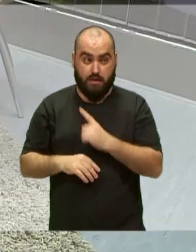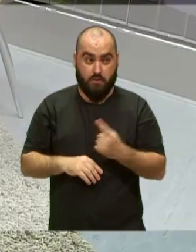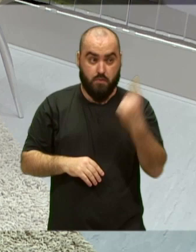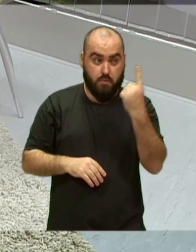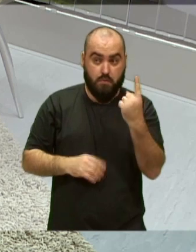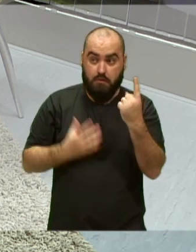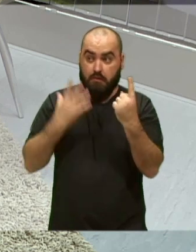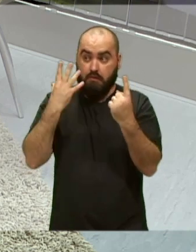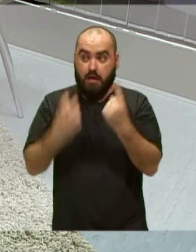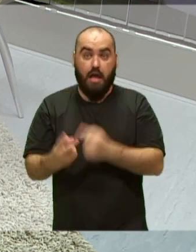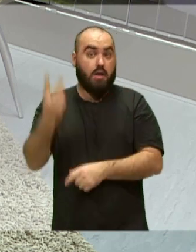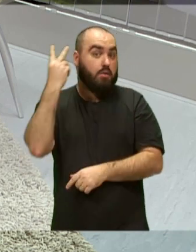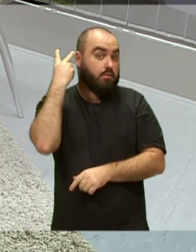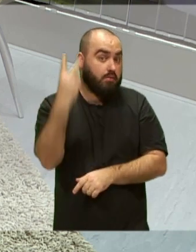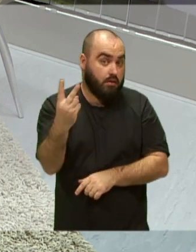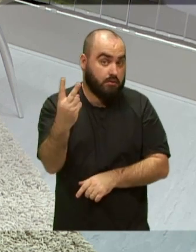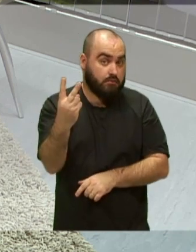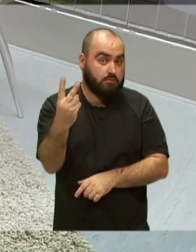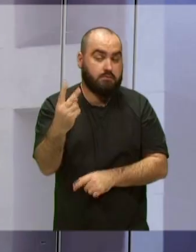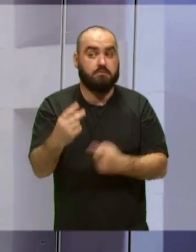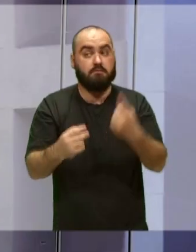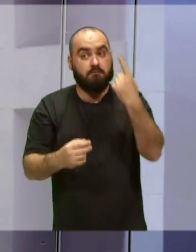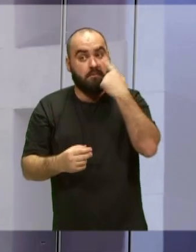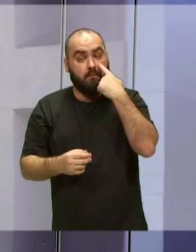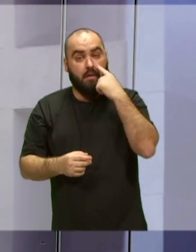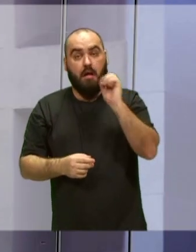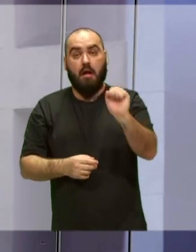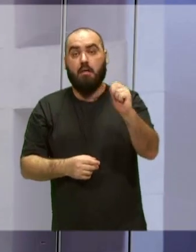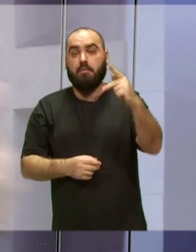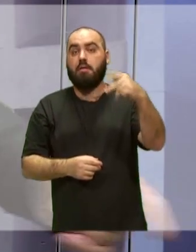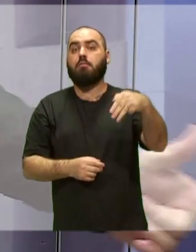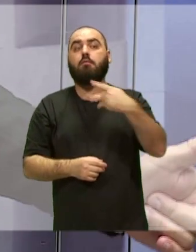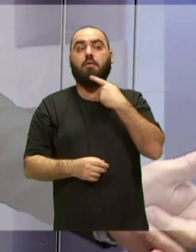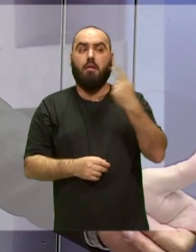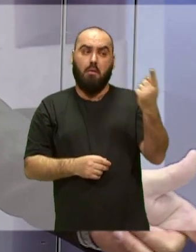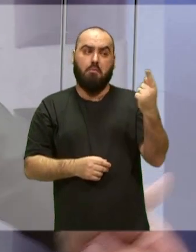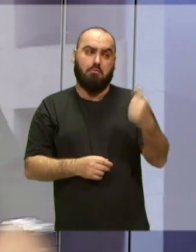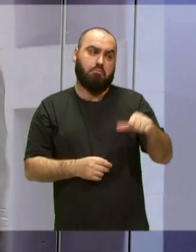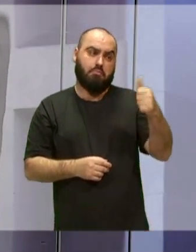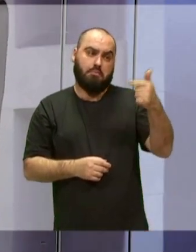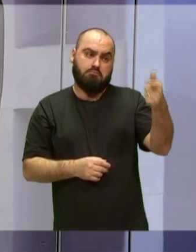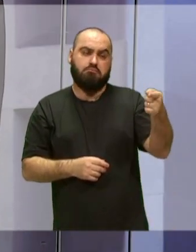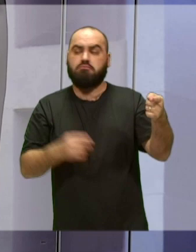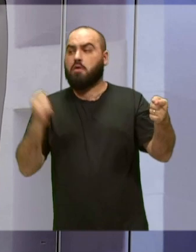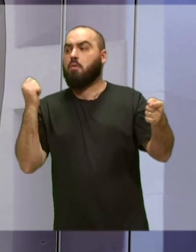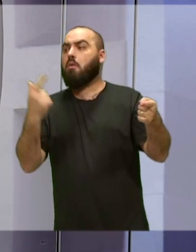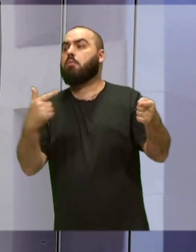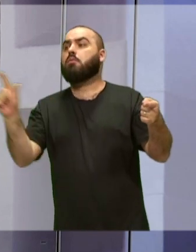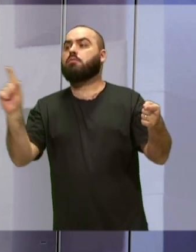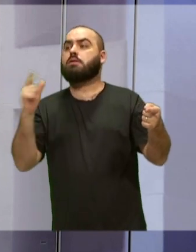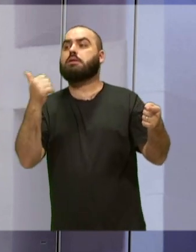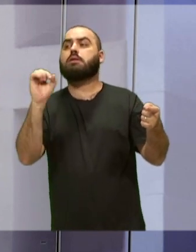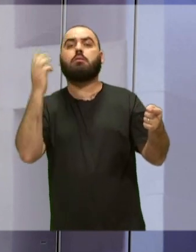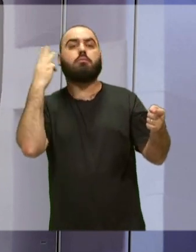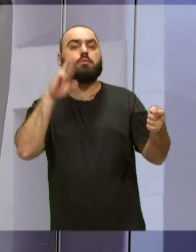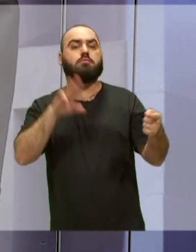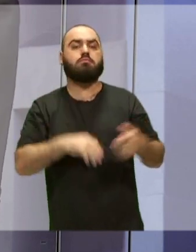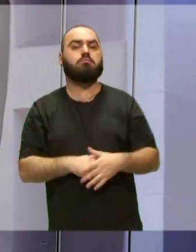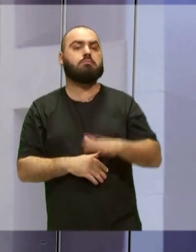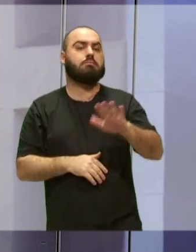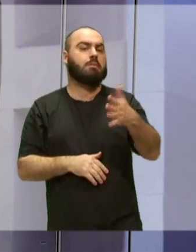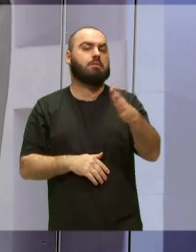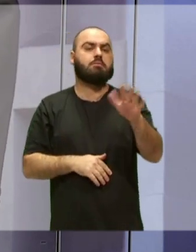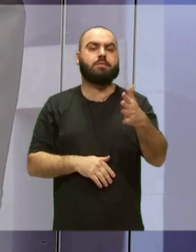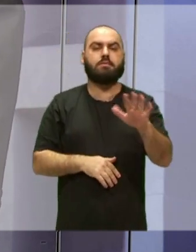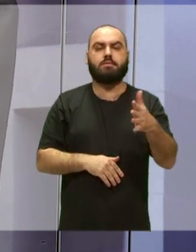vamos vamos supor que a EPM diz assim não vocês podem tocar com esse primeiro que é o nosso e compram no mercado 10 milhões um scanner leva mais ou